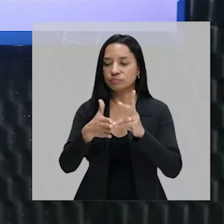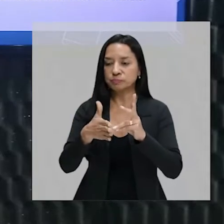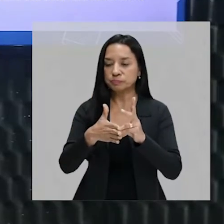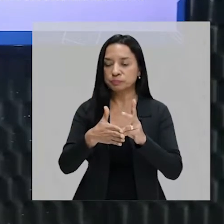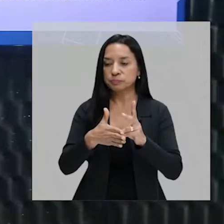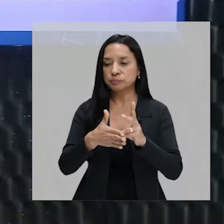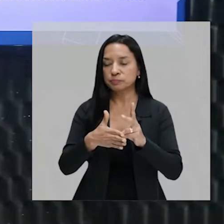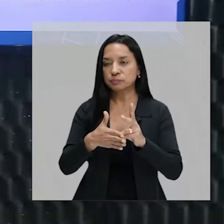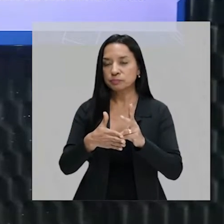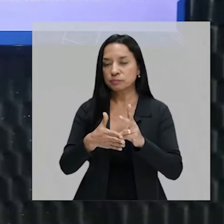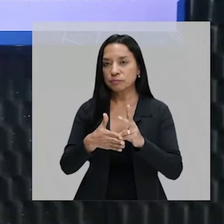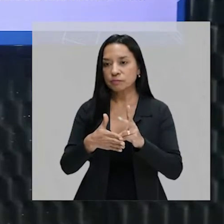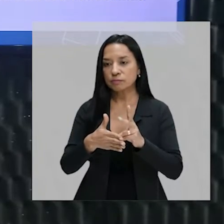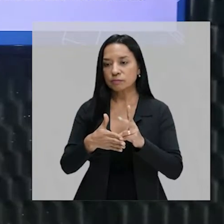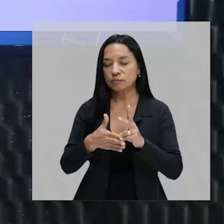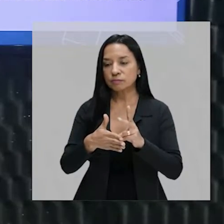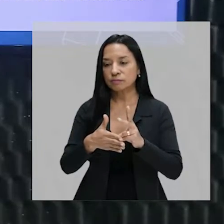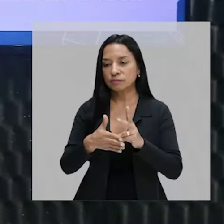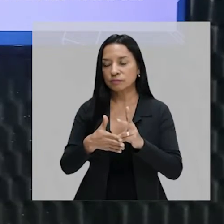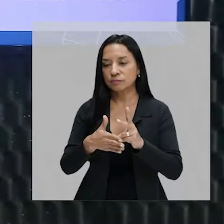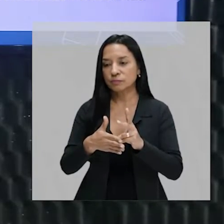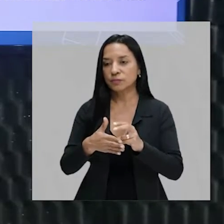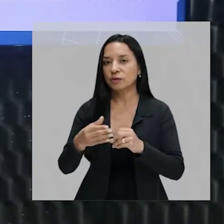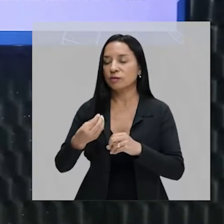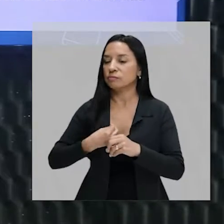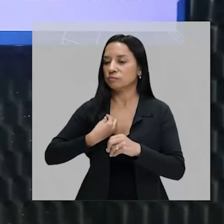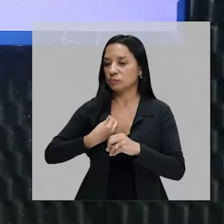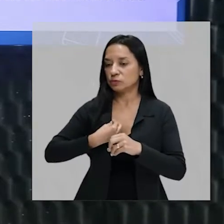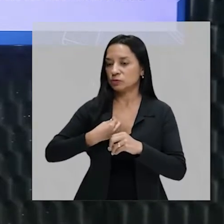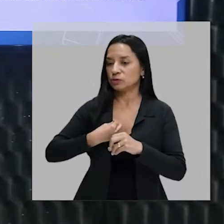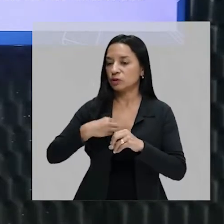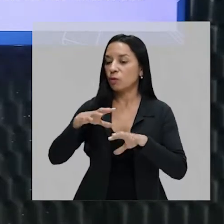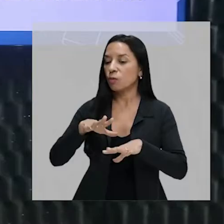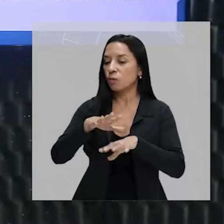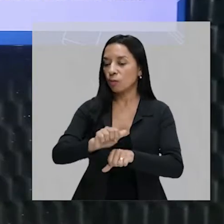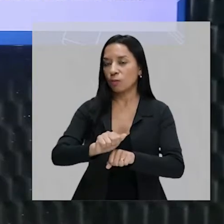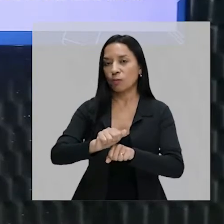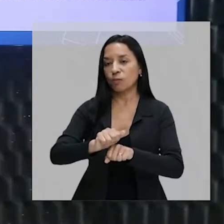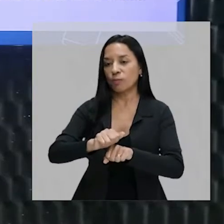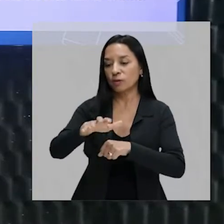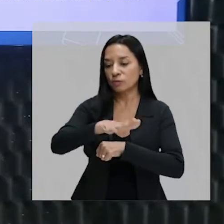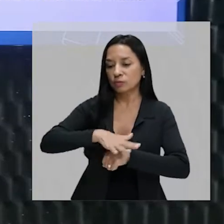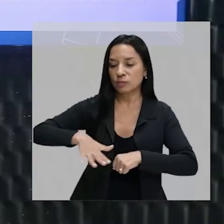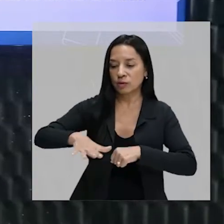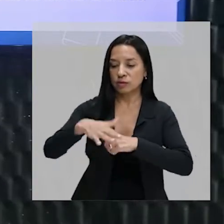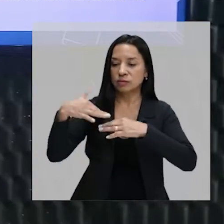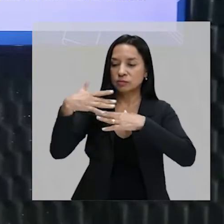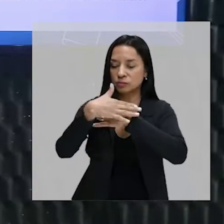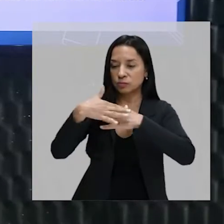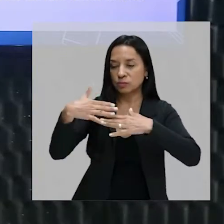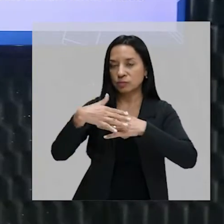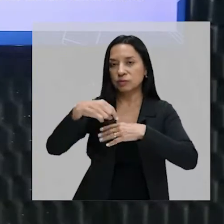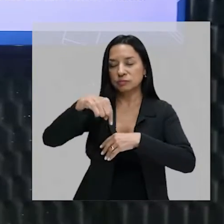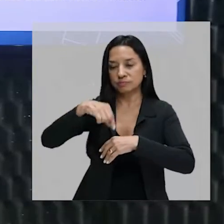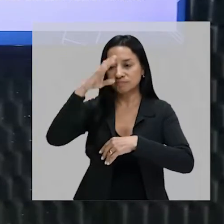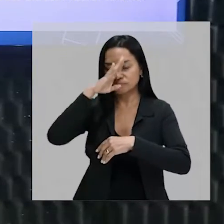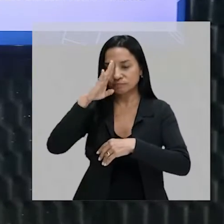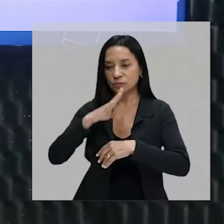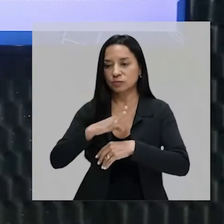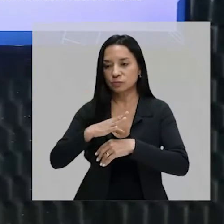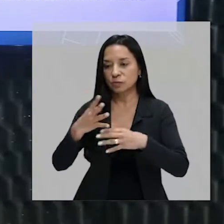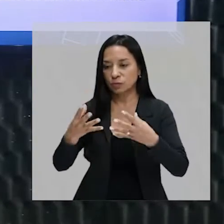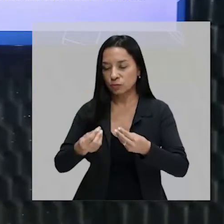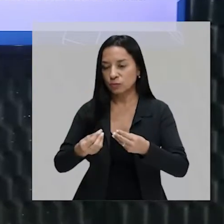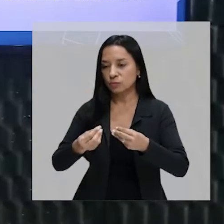indígenas e estão inclusive ocupando áreas Urbanas no Brasil muitos